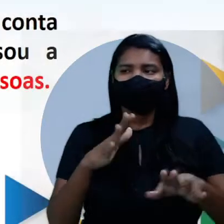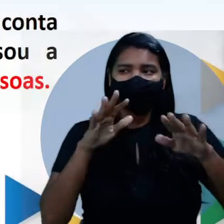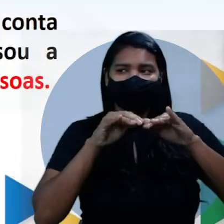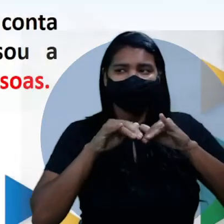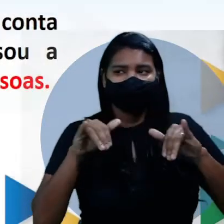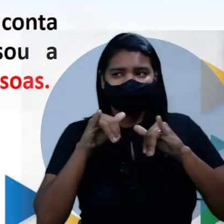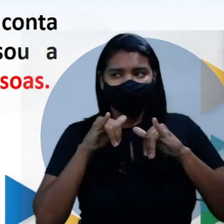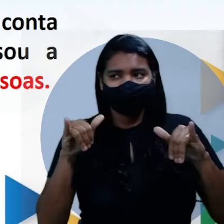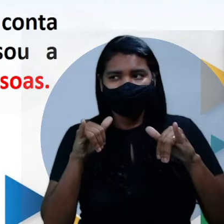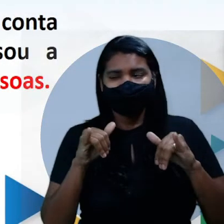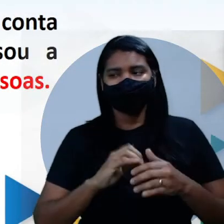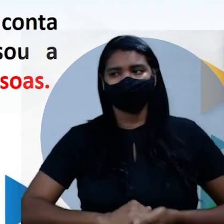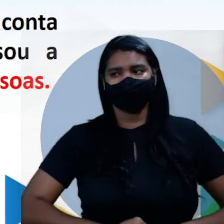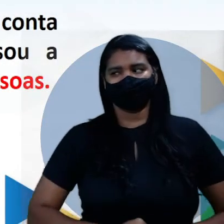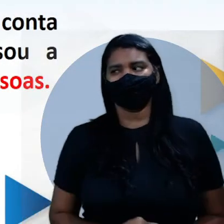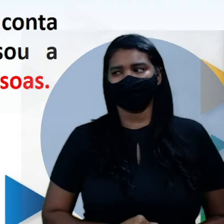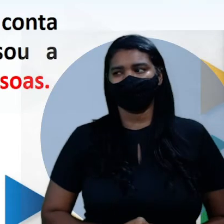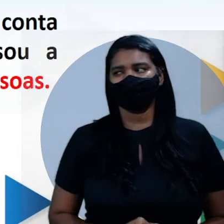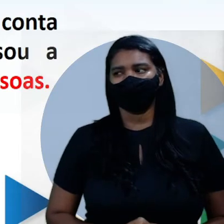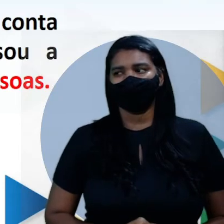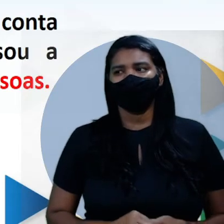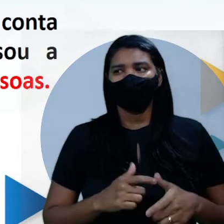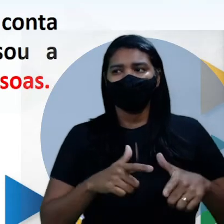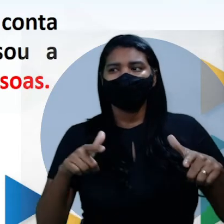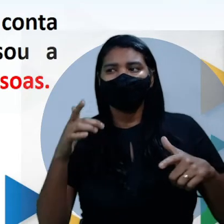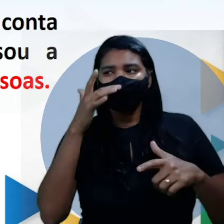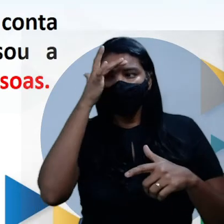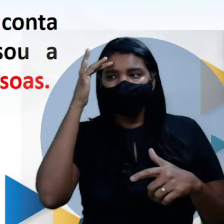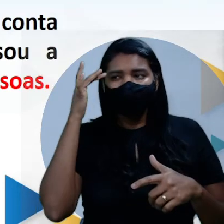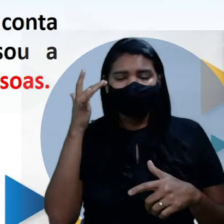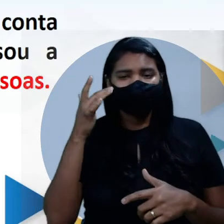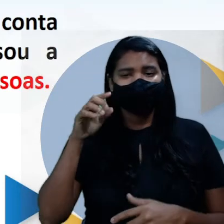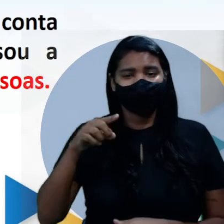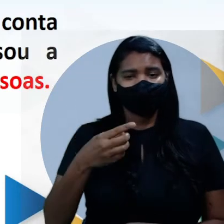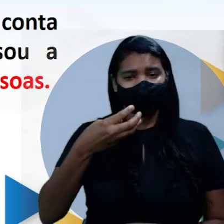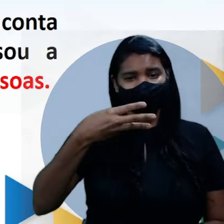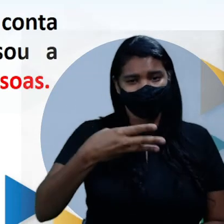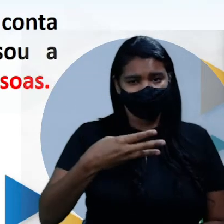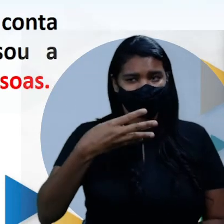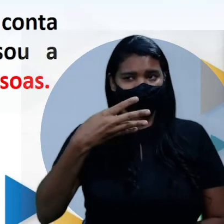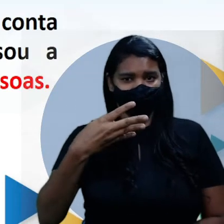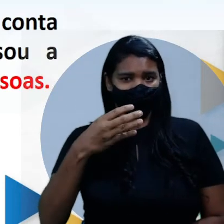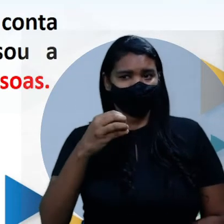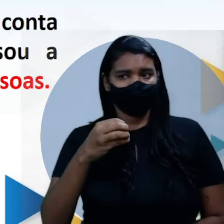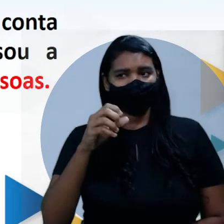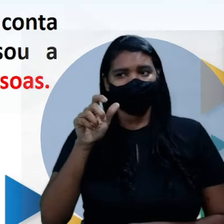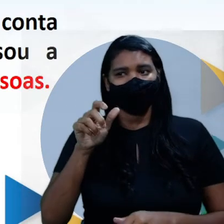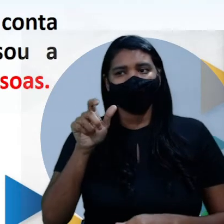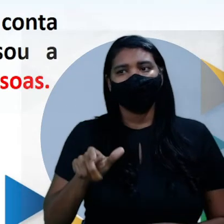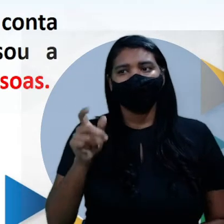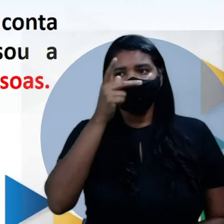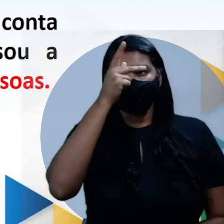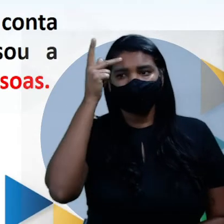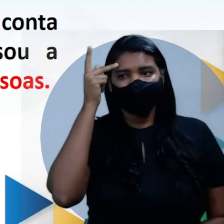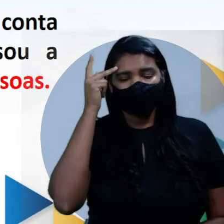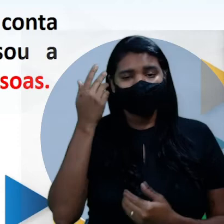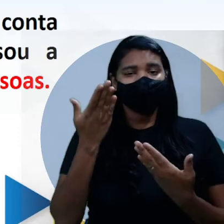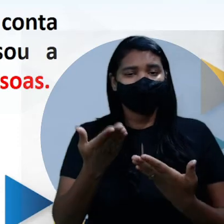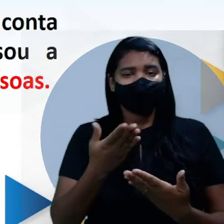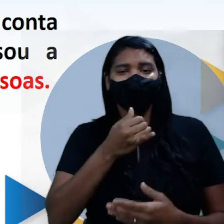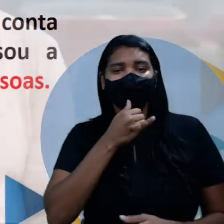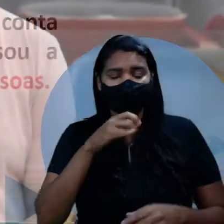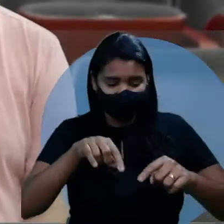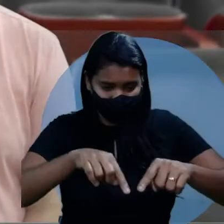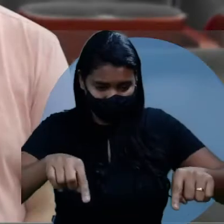informação do Cinema São Luís. A capacidade dele era... A capacidade era 1.340 pessoas. Gente, é você pegar a